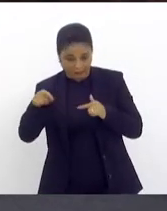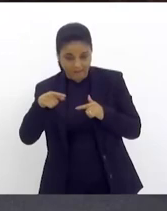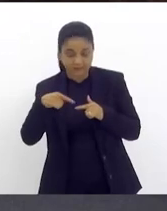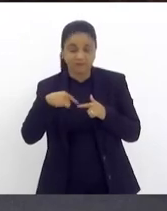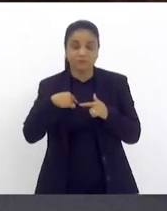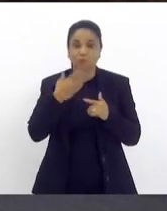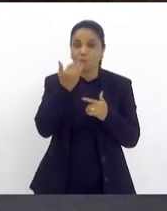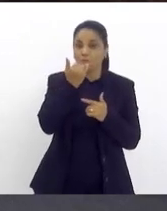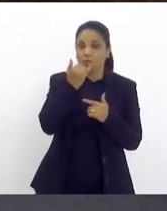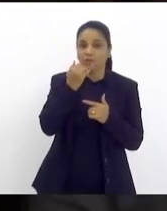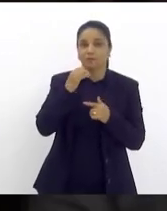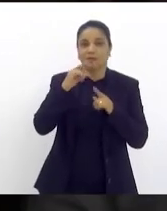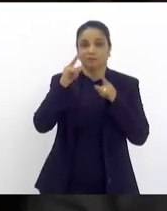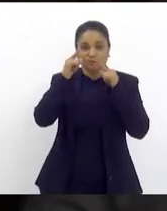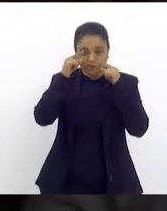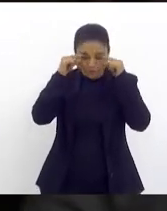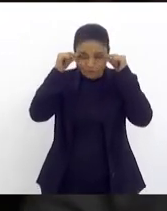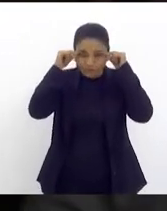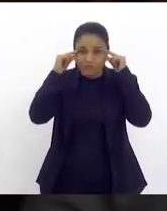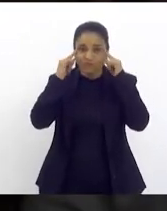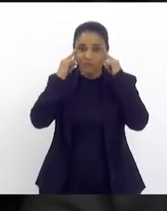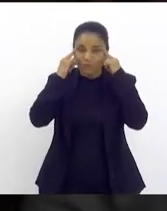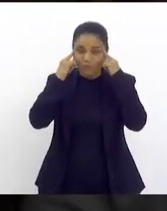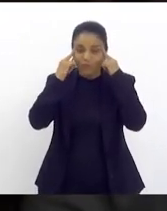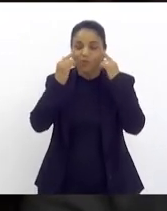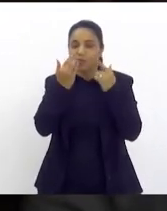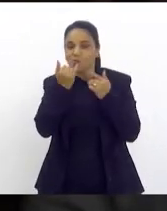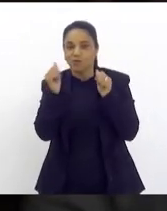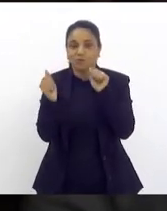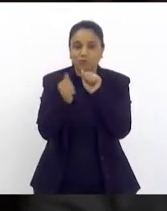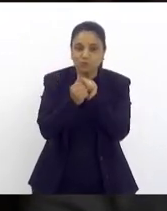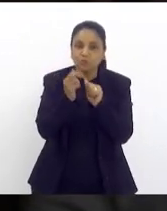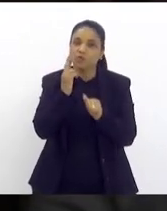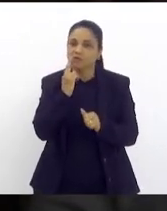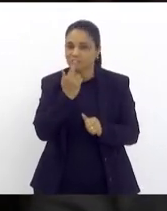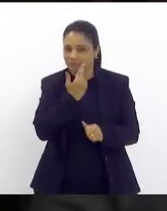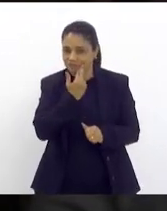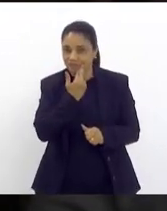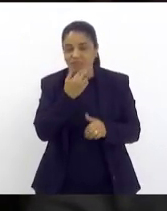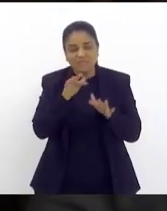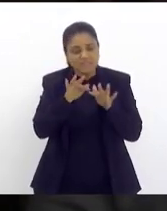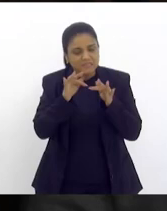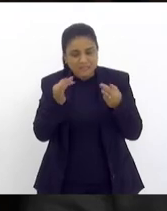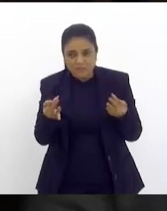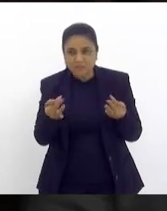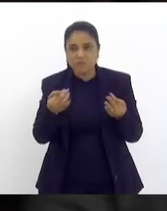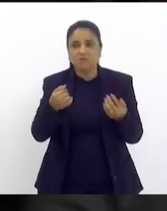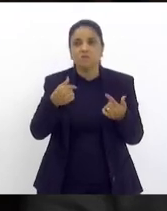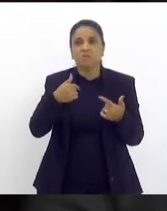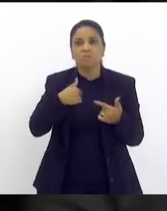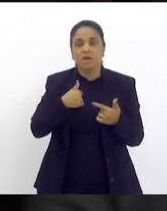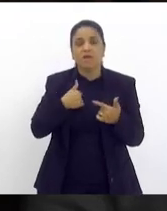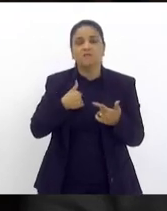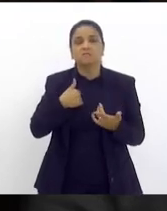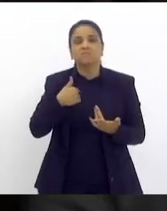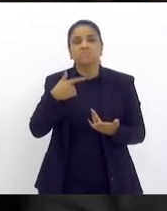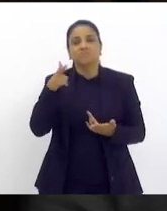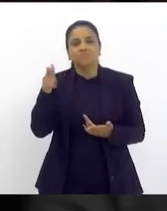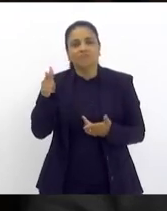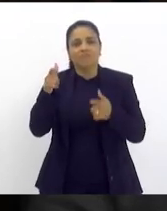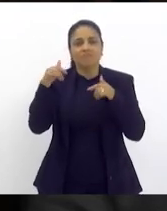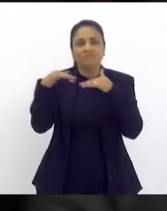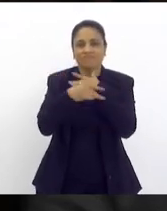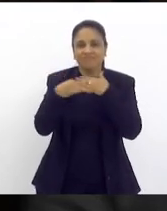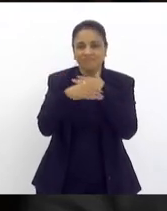papo, o Fabinho foi também. Isso, Rubão, é uma coisa simples, mas é o quanto Itaguaí significa e